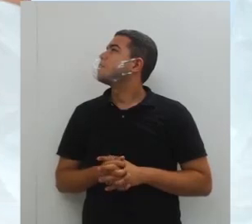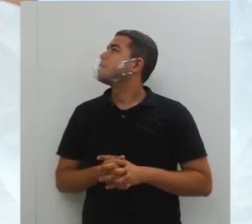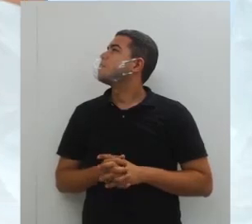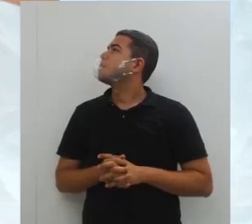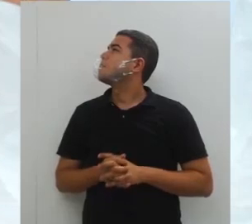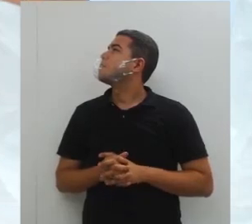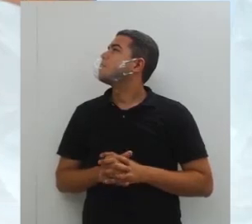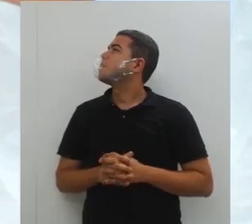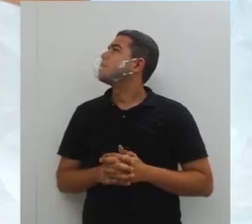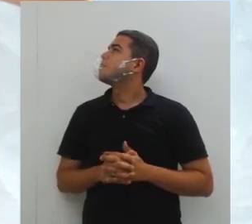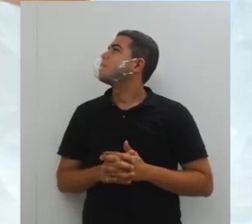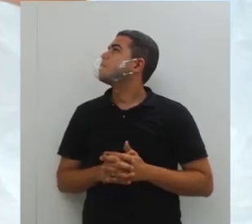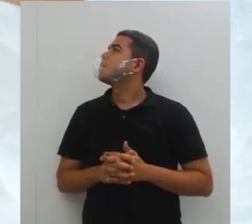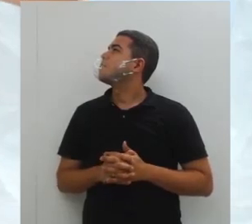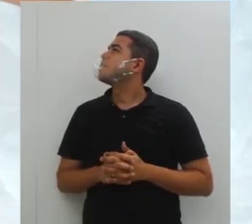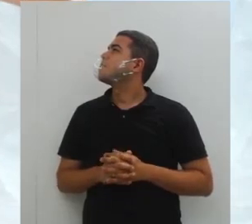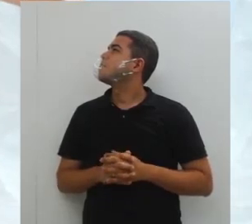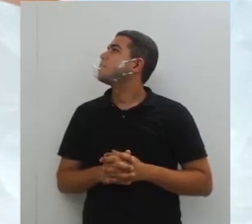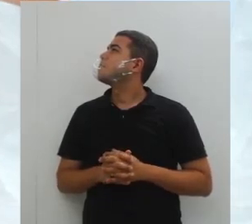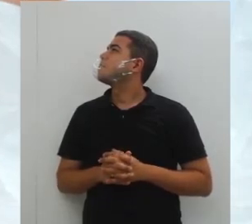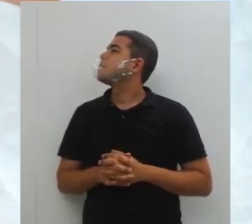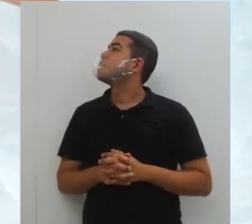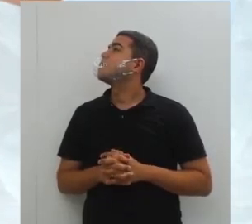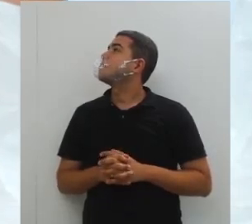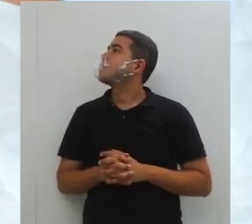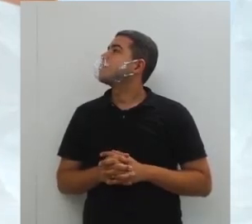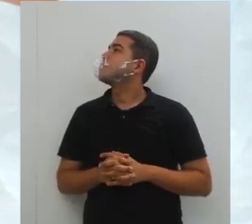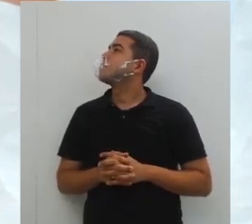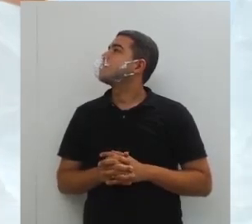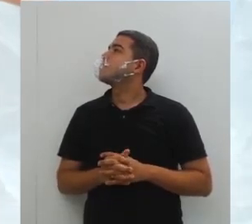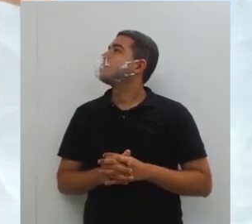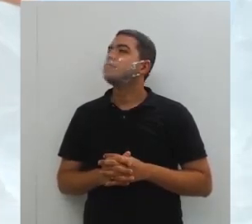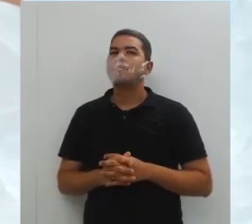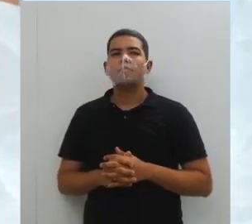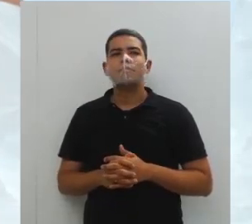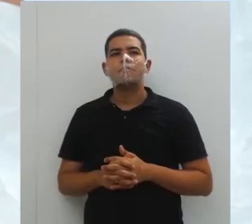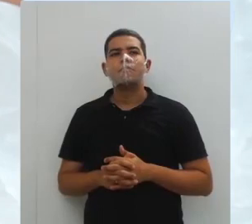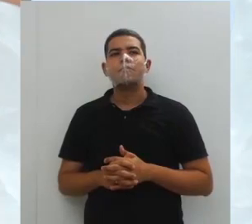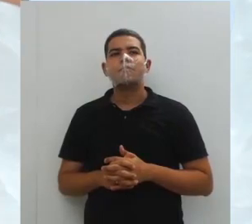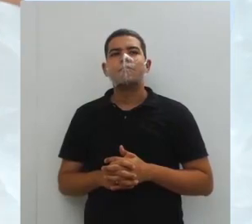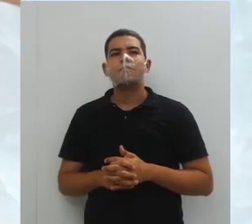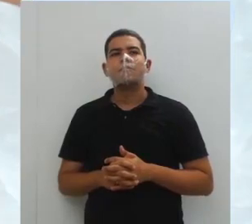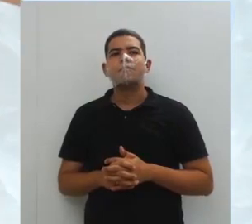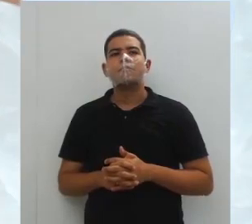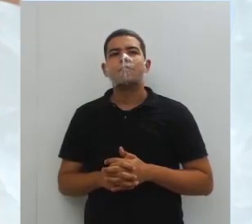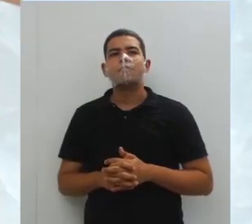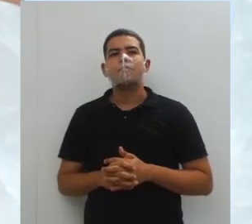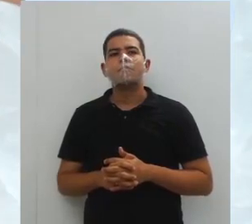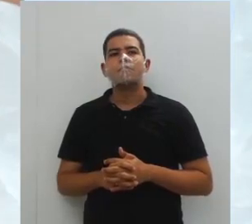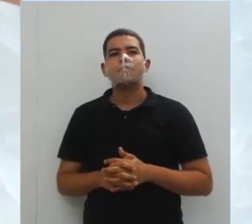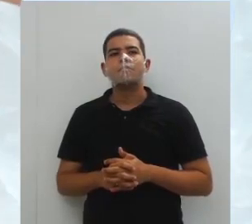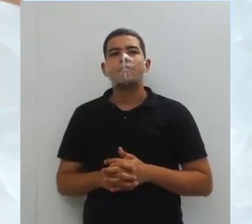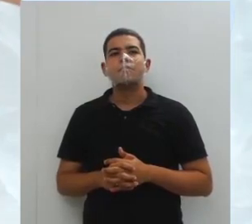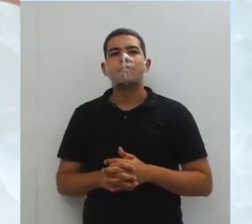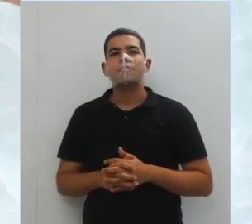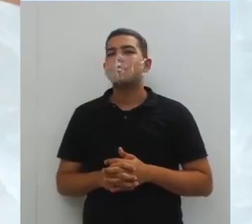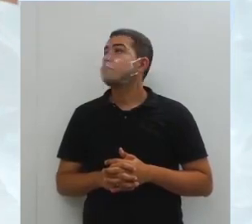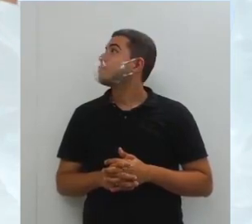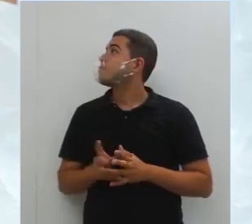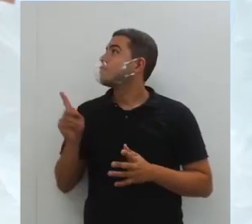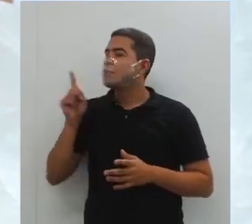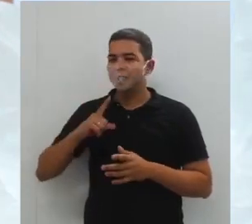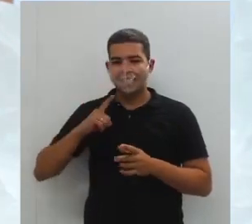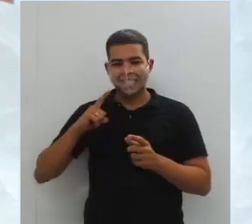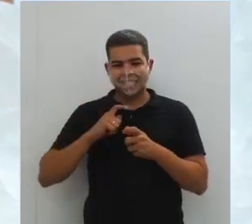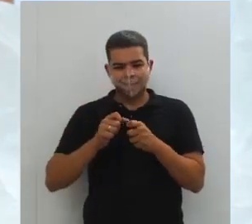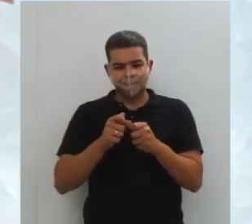Sobrou fita, faz aquilo que eu disse, enrola e não perde a fita, tá? É bom que vai ficar